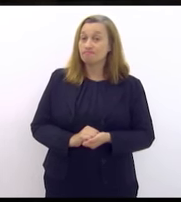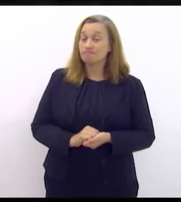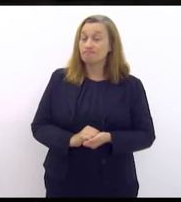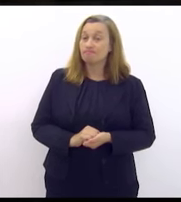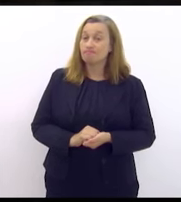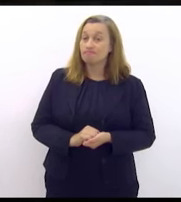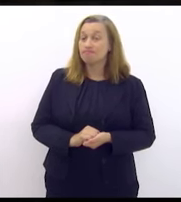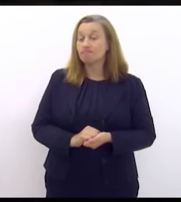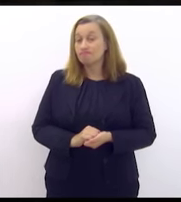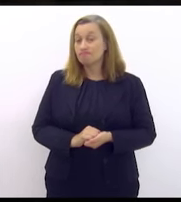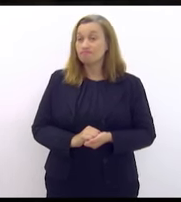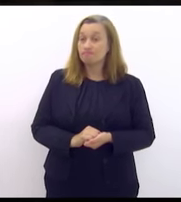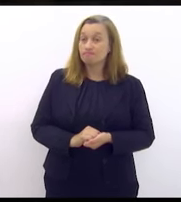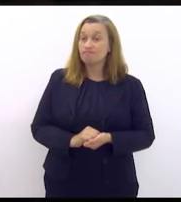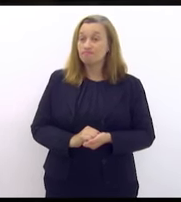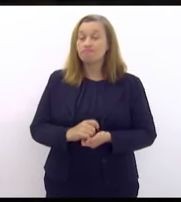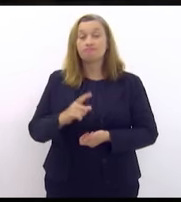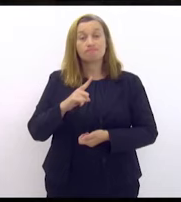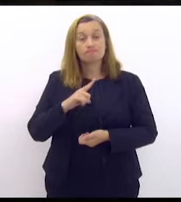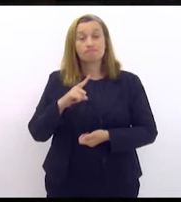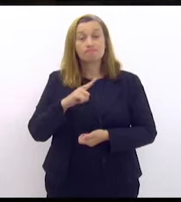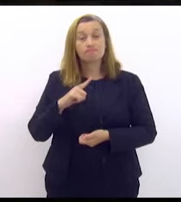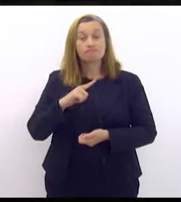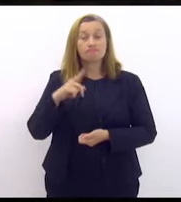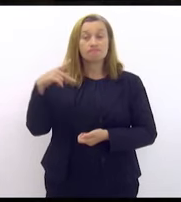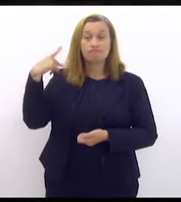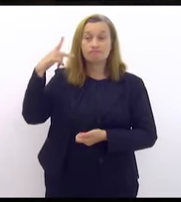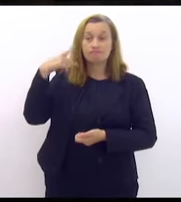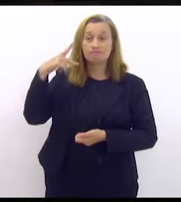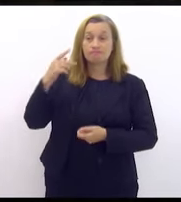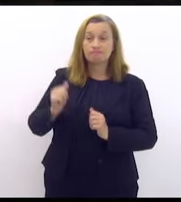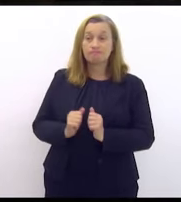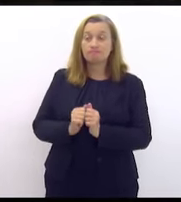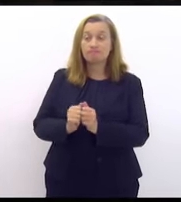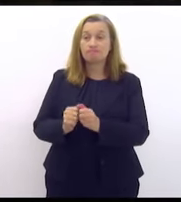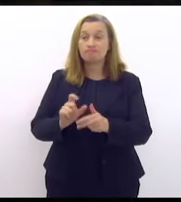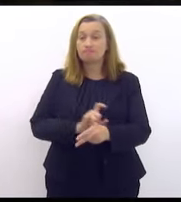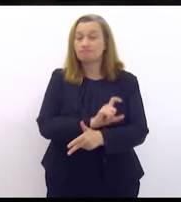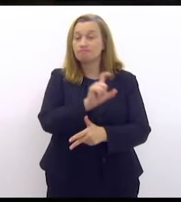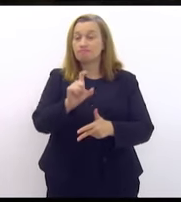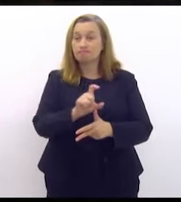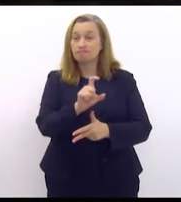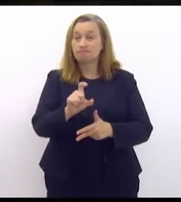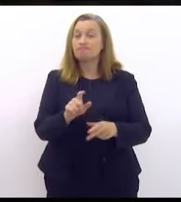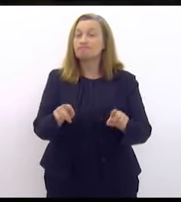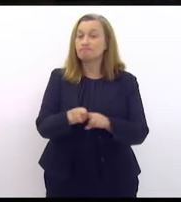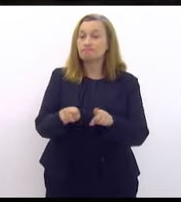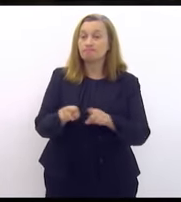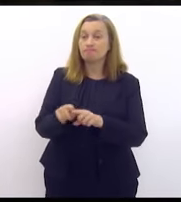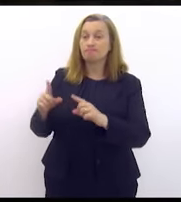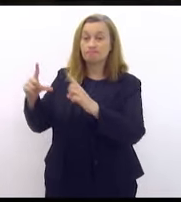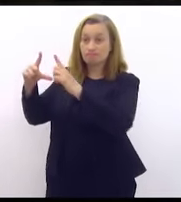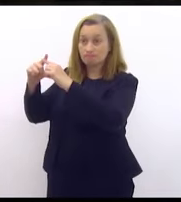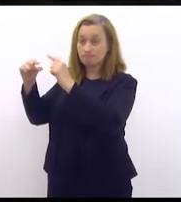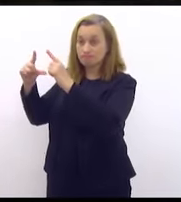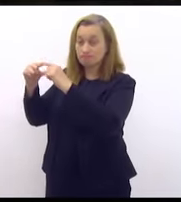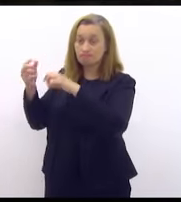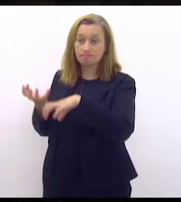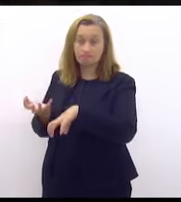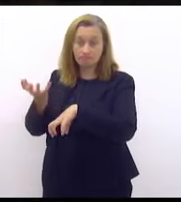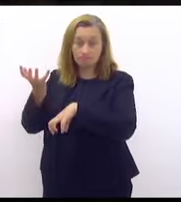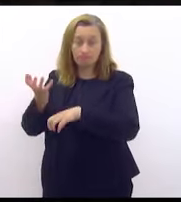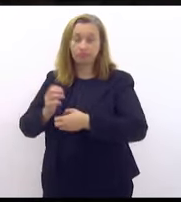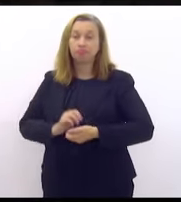Fluminense, por iniciativa do Executivo, mas ter também em Brasília, pelo Congresso